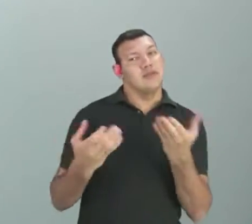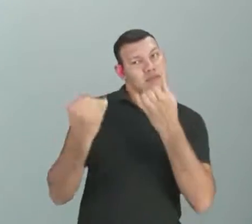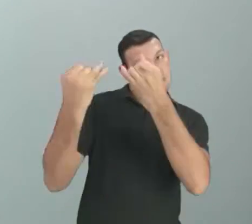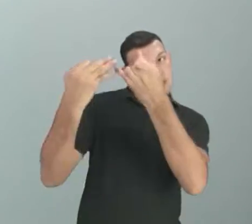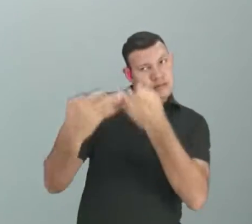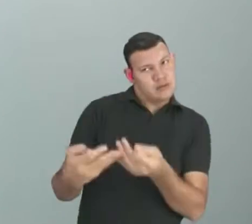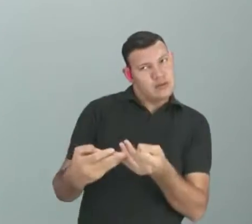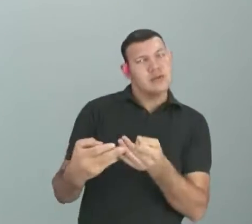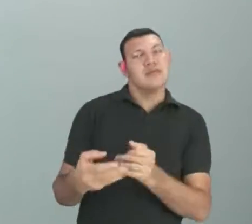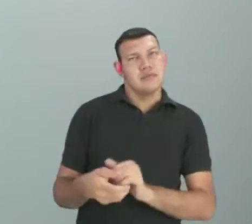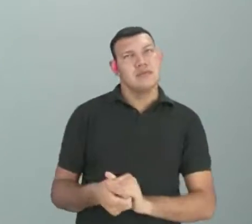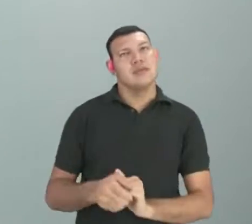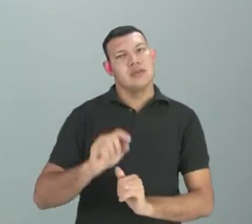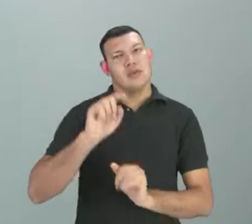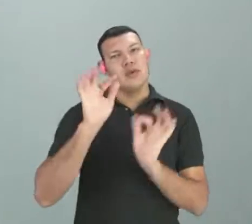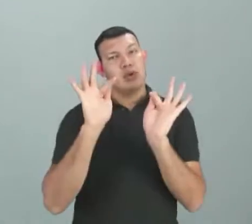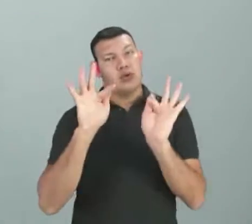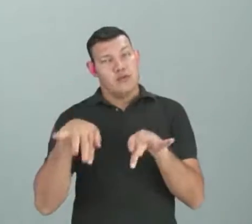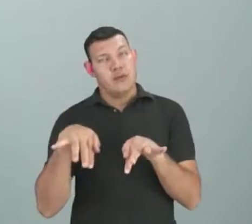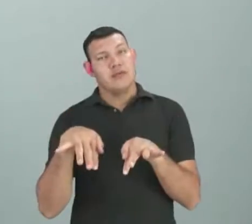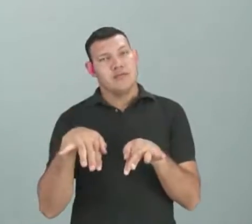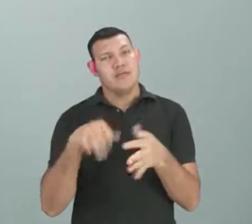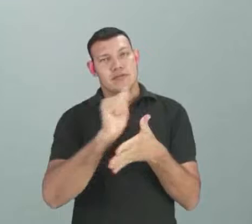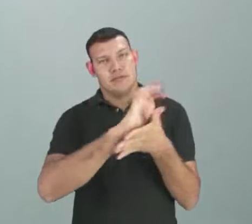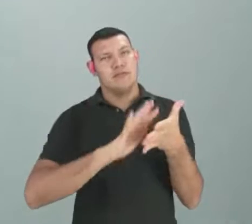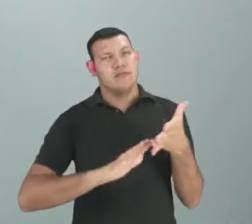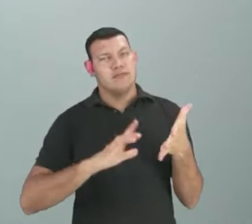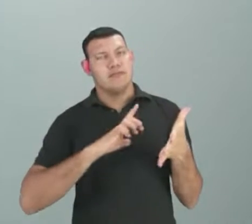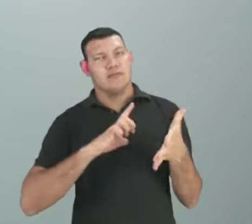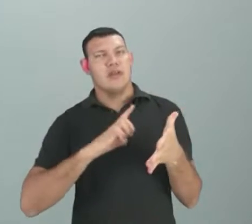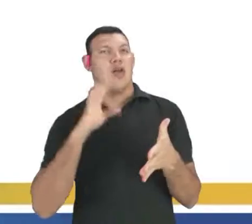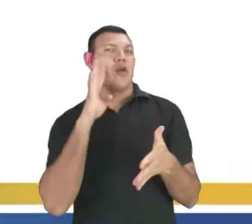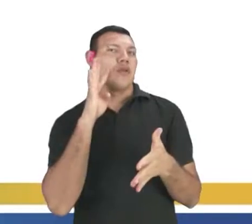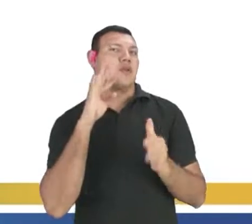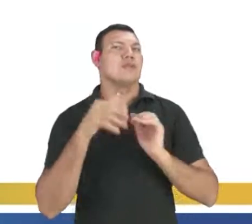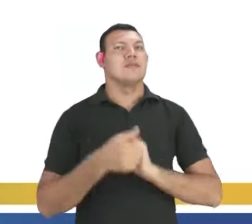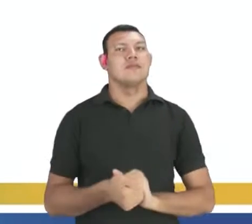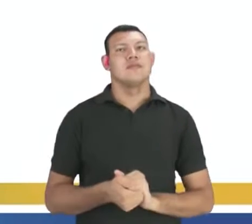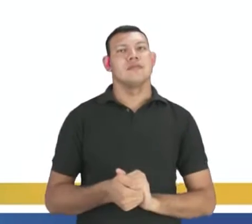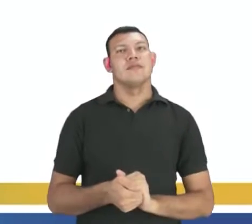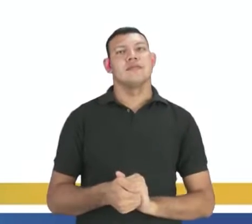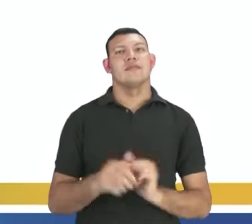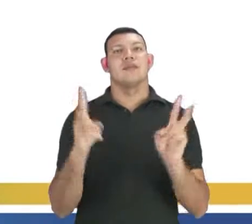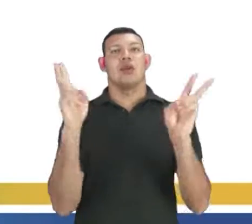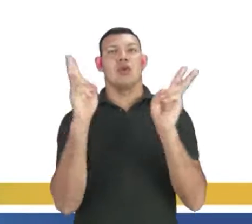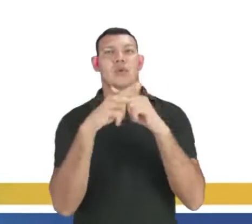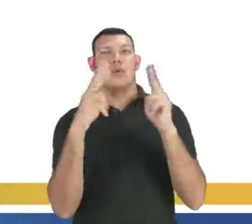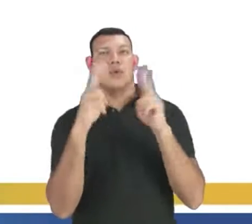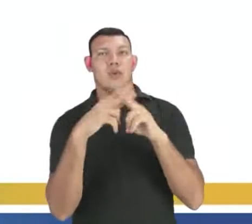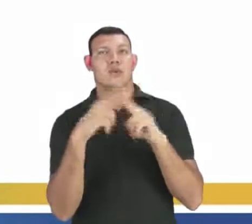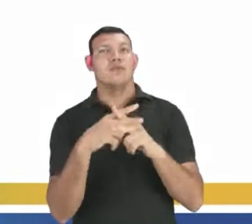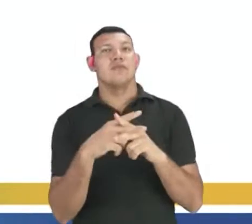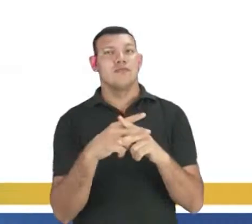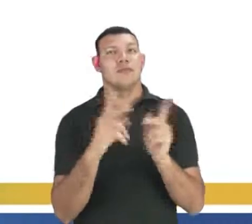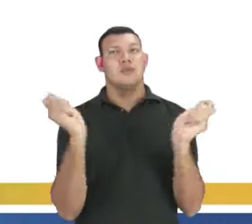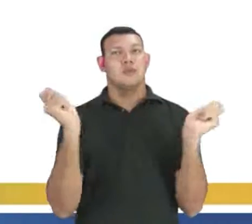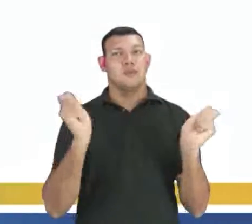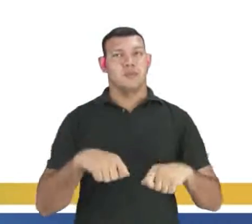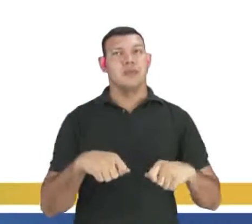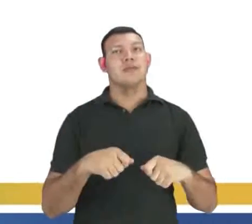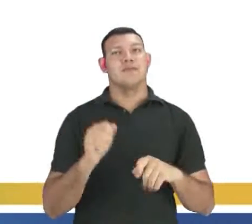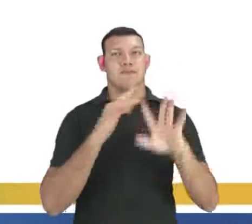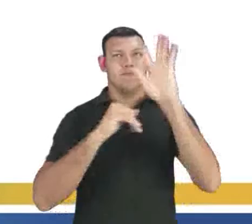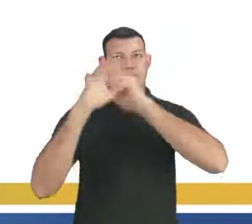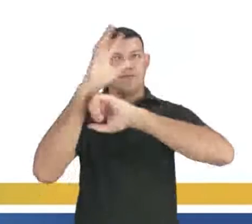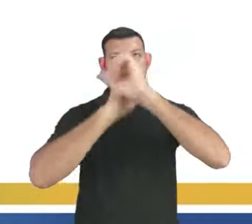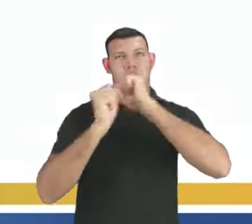hoje e no final a gente vai ter um exercitando bem legal. Vamos lá. Lutas e suas possibilidades de aprendizado. Há